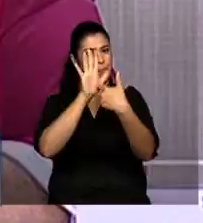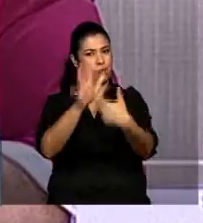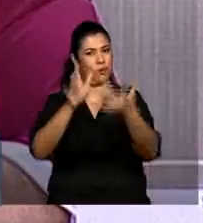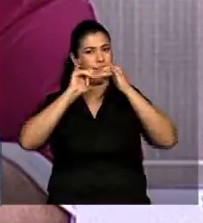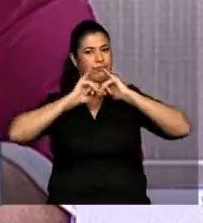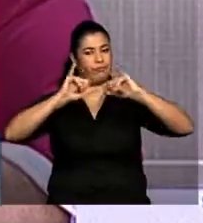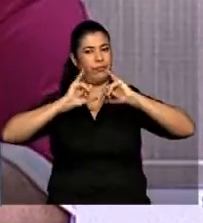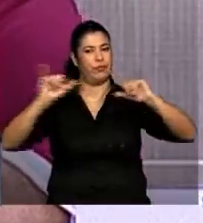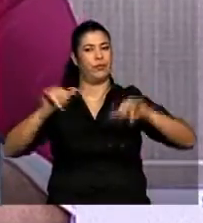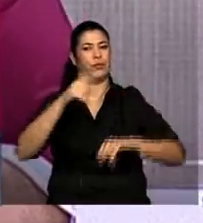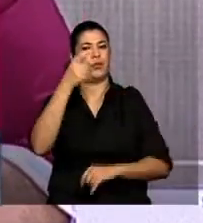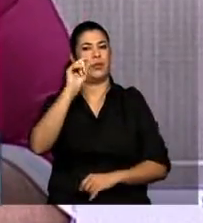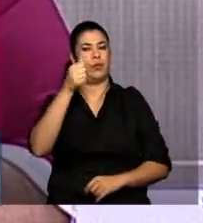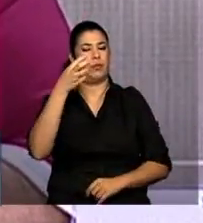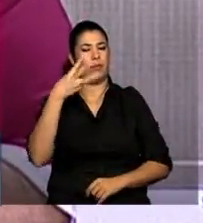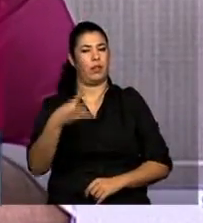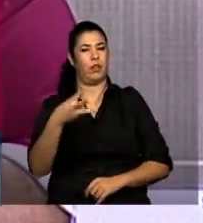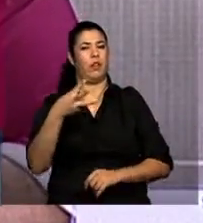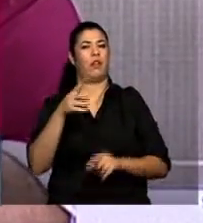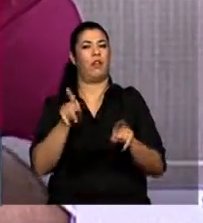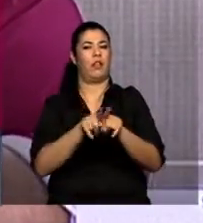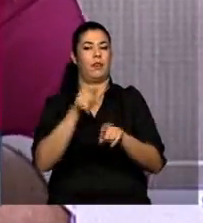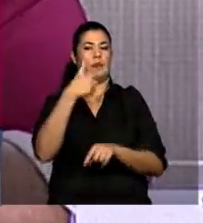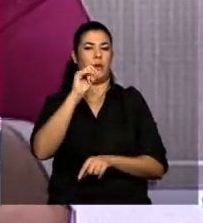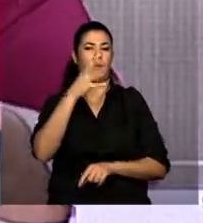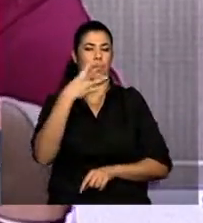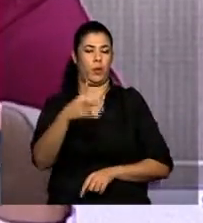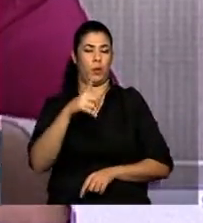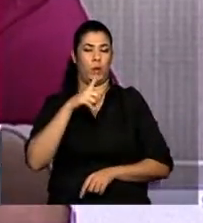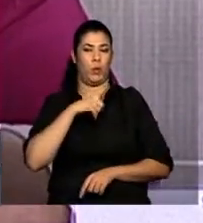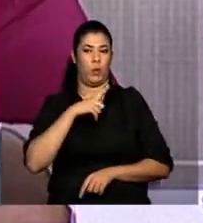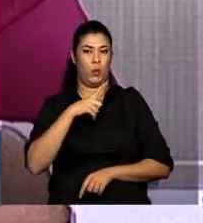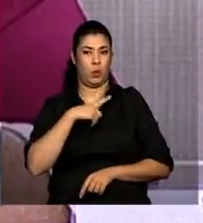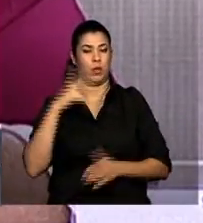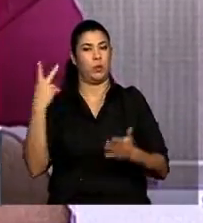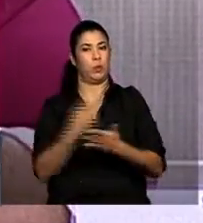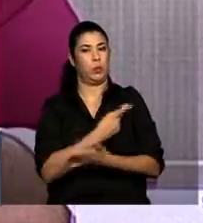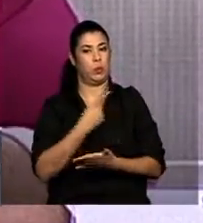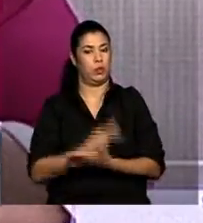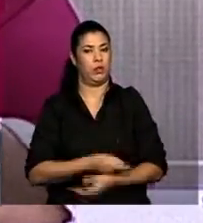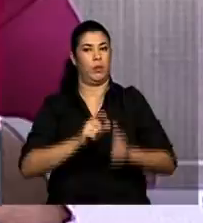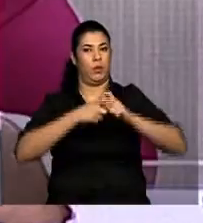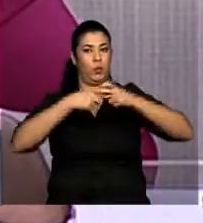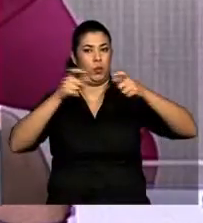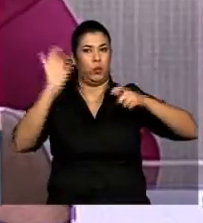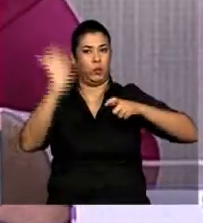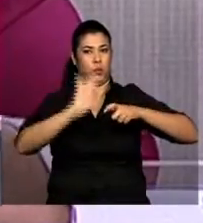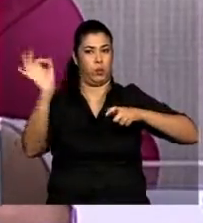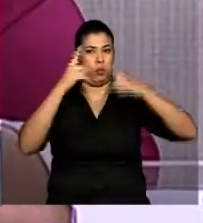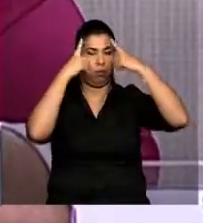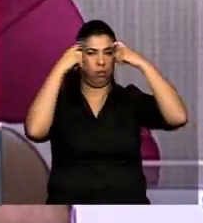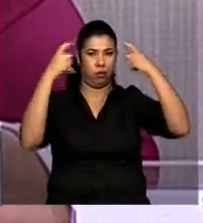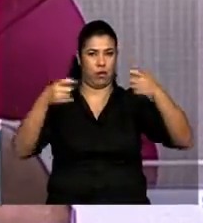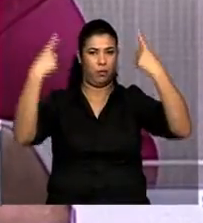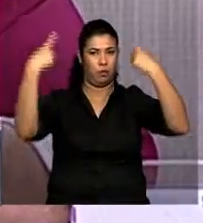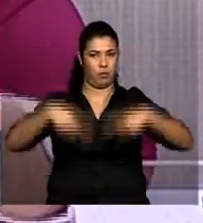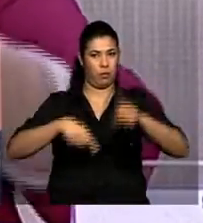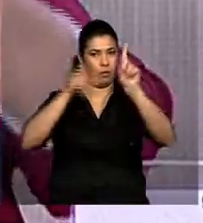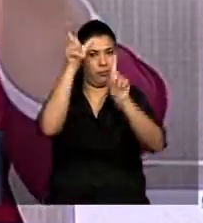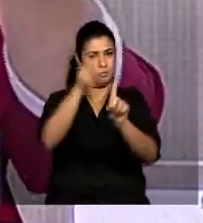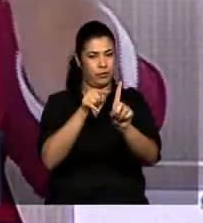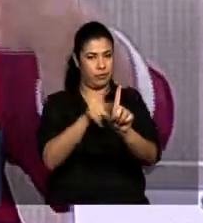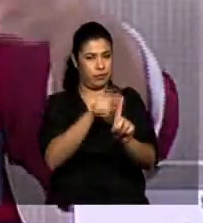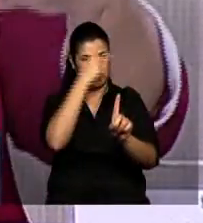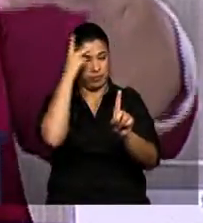né, 2014, sobre esse crescimento, e foi muito, né, pelo esse trabalho em parceria com a ouvidoria, né, que, daqui da, dos direitos